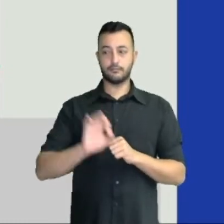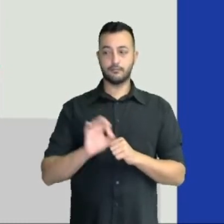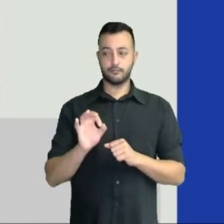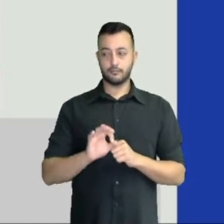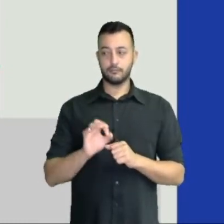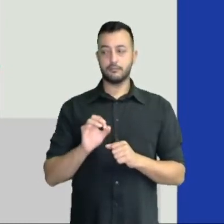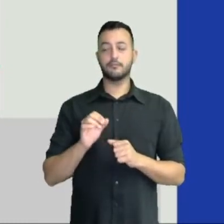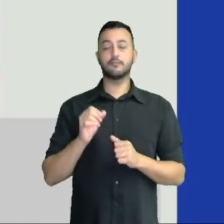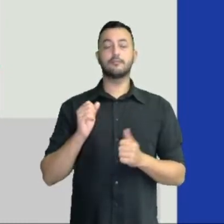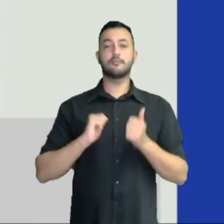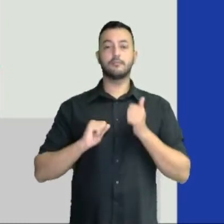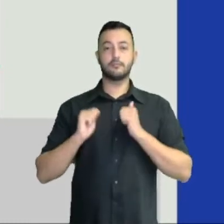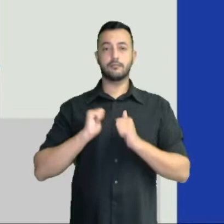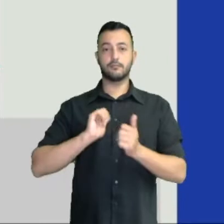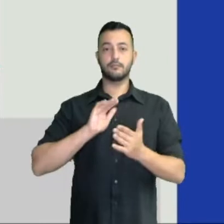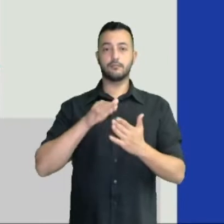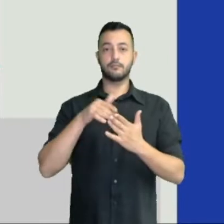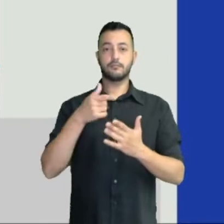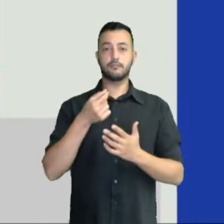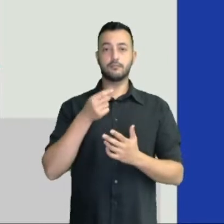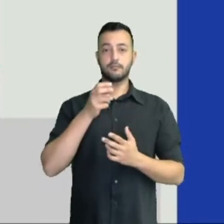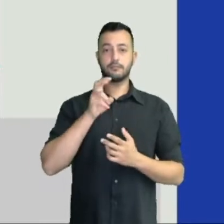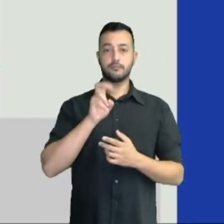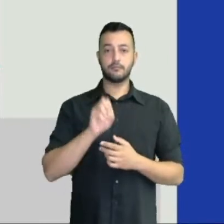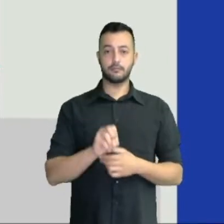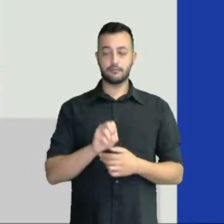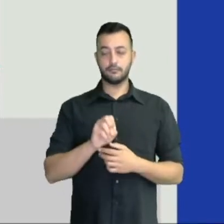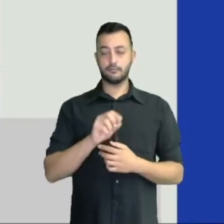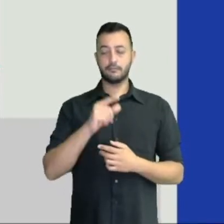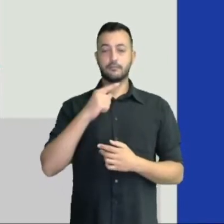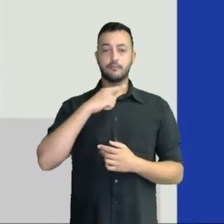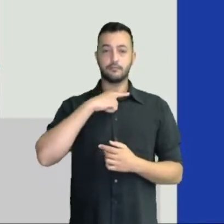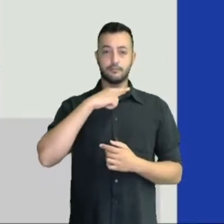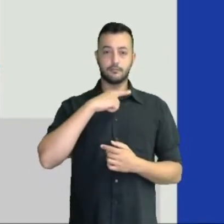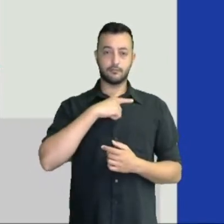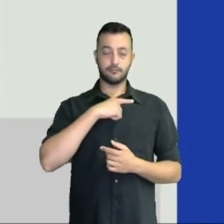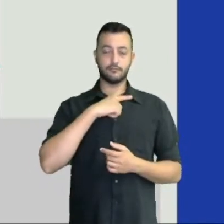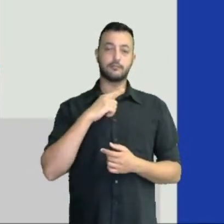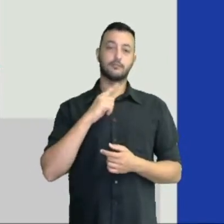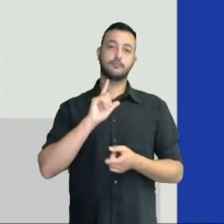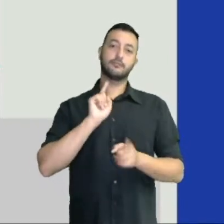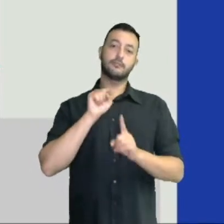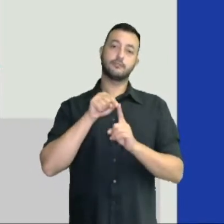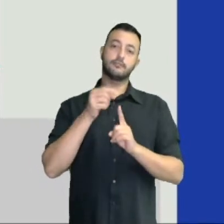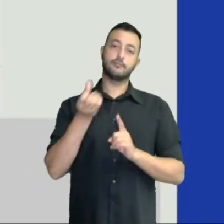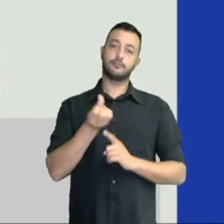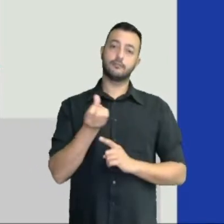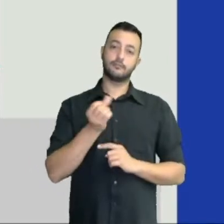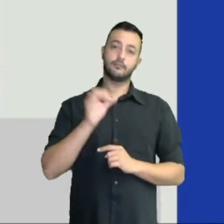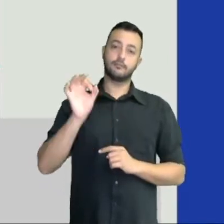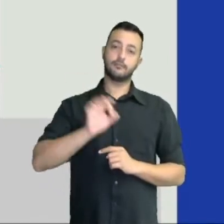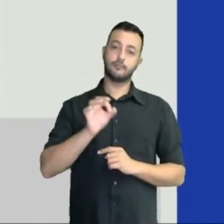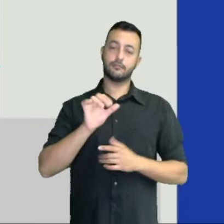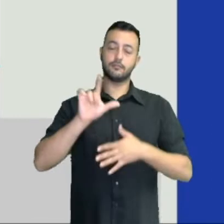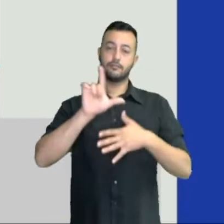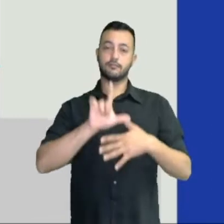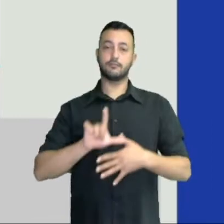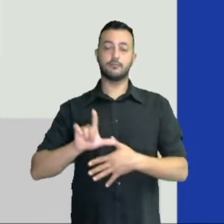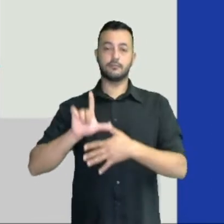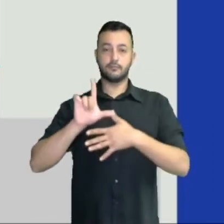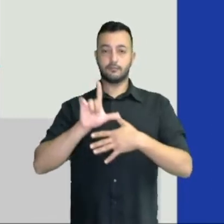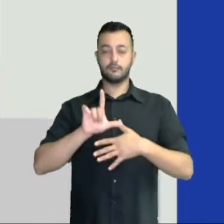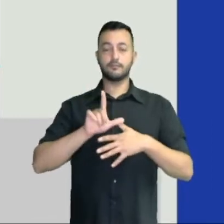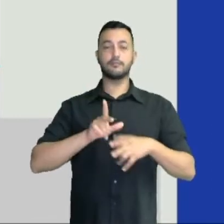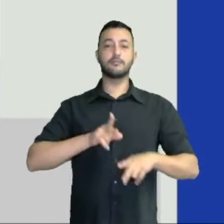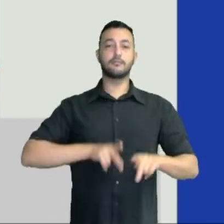as estimativas para 2050 apontavam que deverá atingir 66% na América Latina,